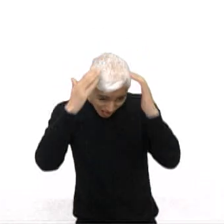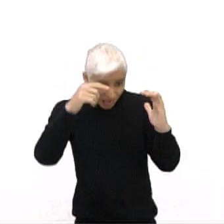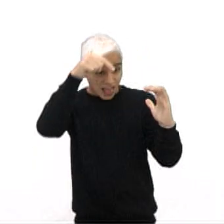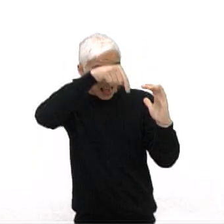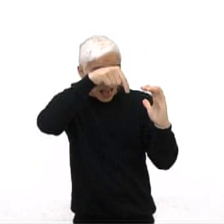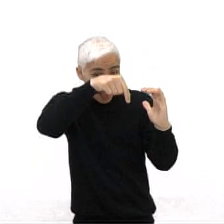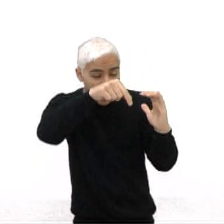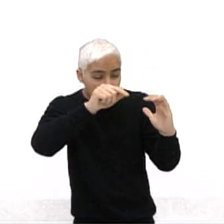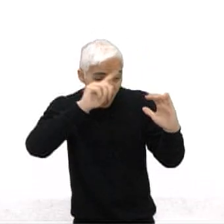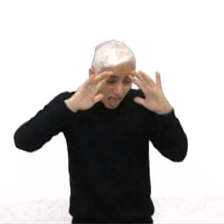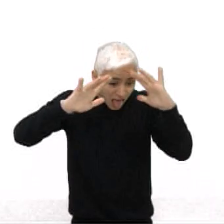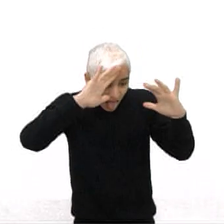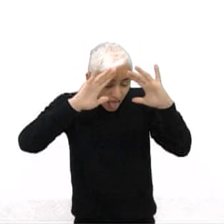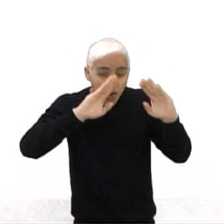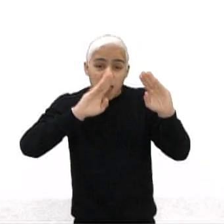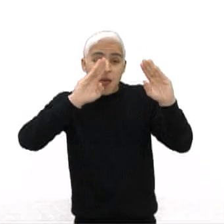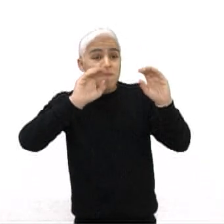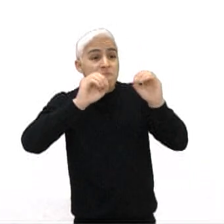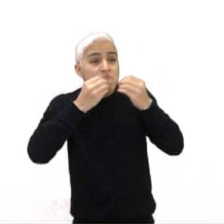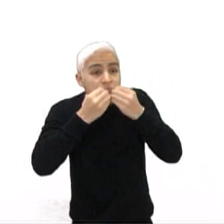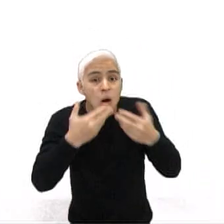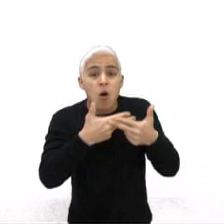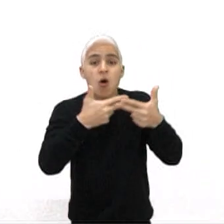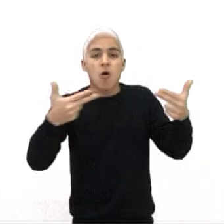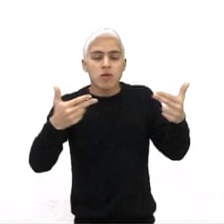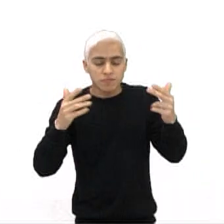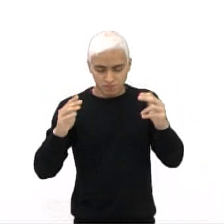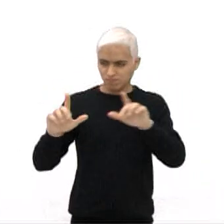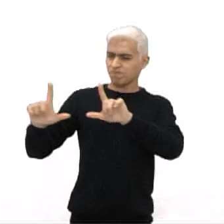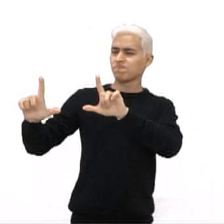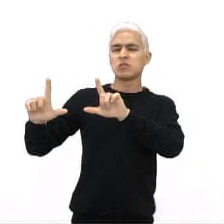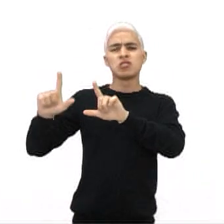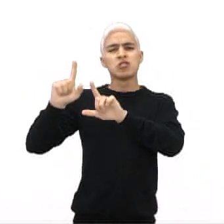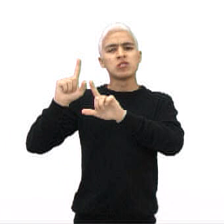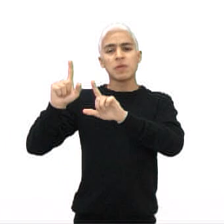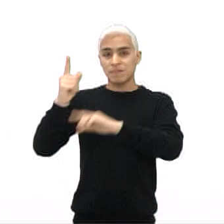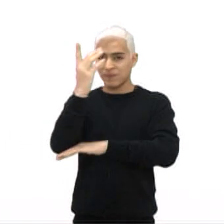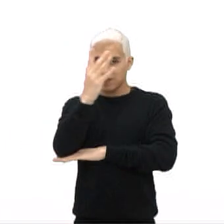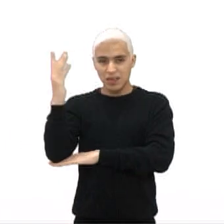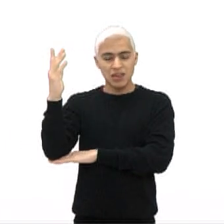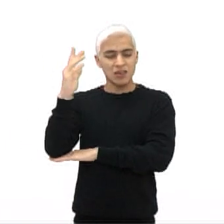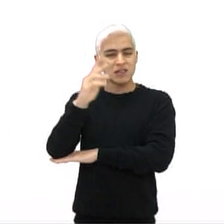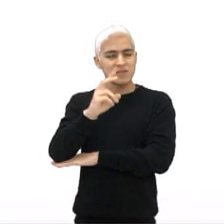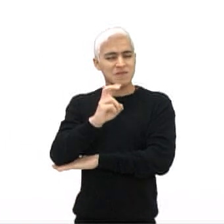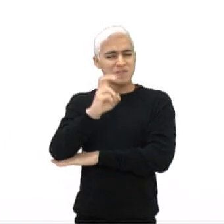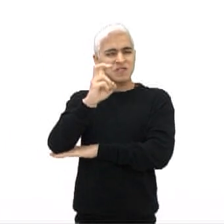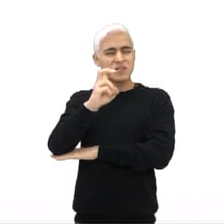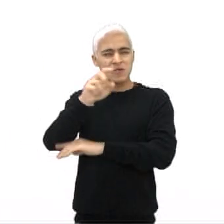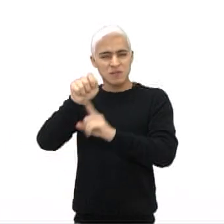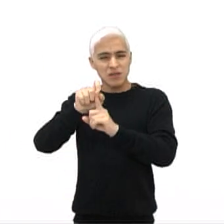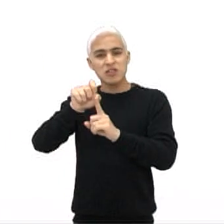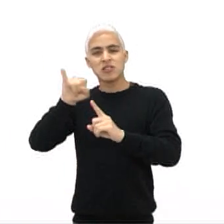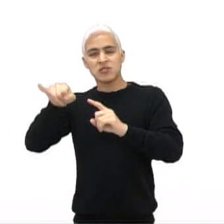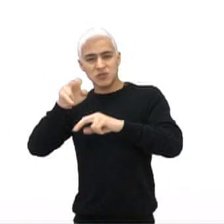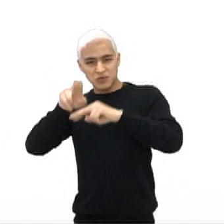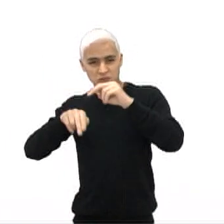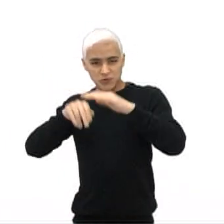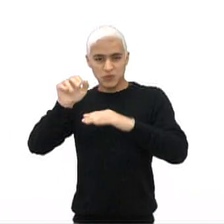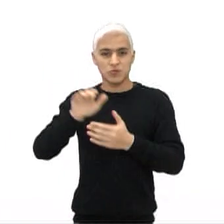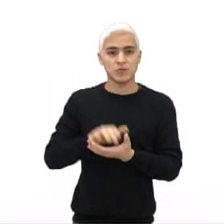boas. Esse é do Dia do Meio Ambiente, 5 de junho. Anúncio publicitário. Se utiliza das